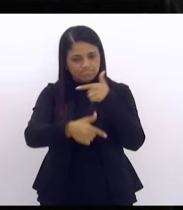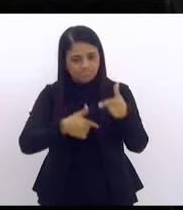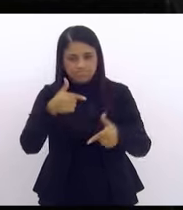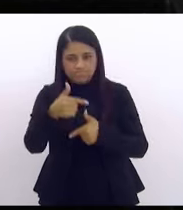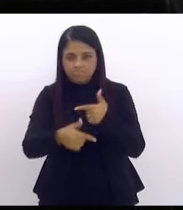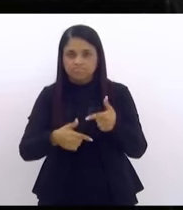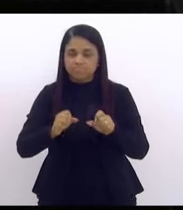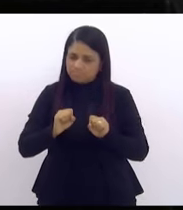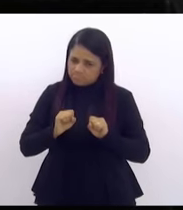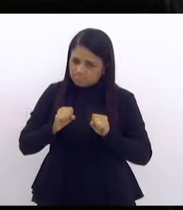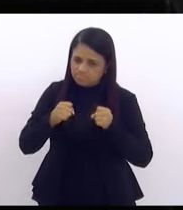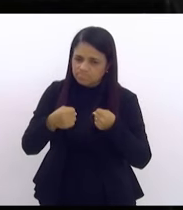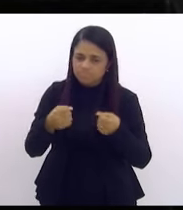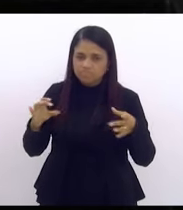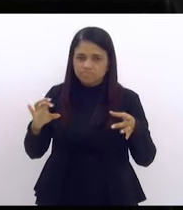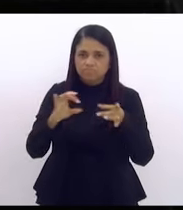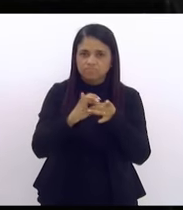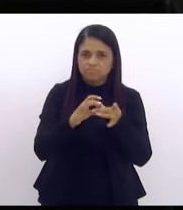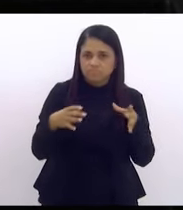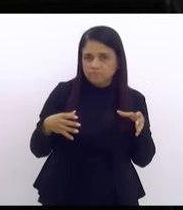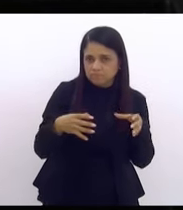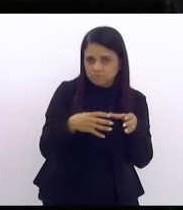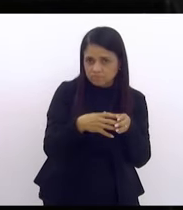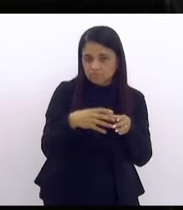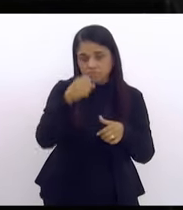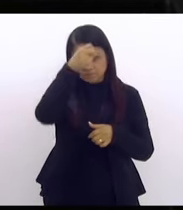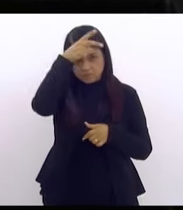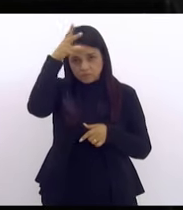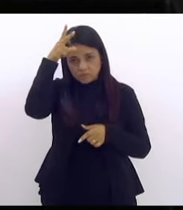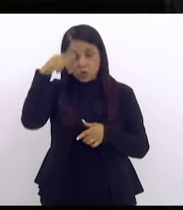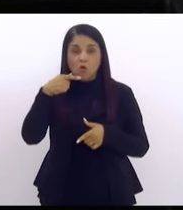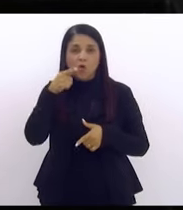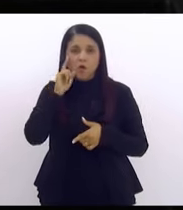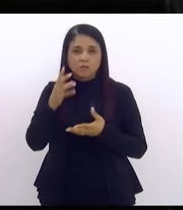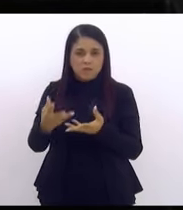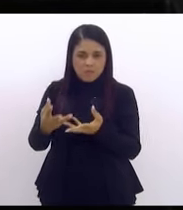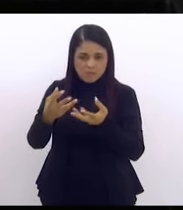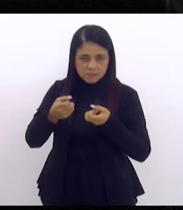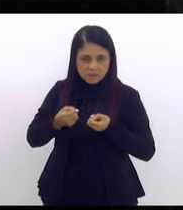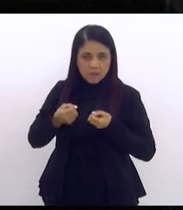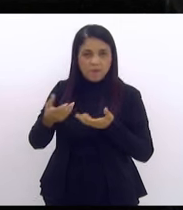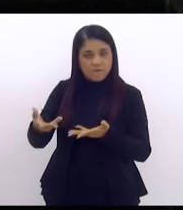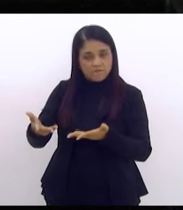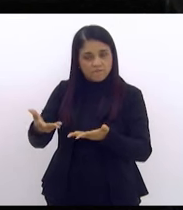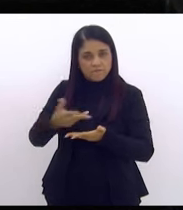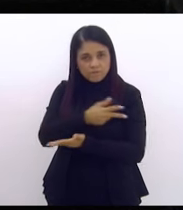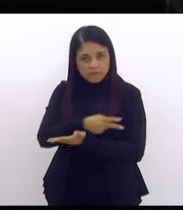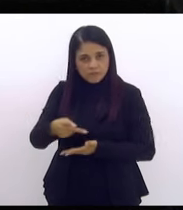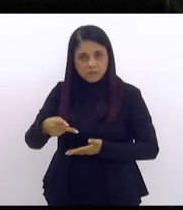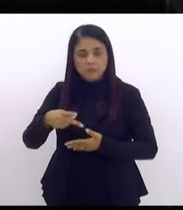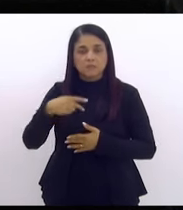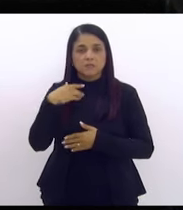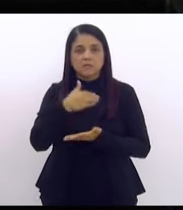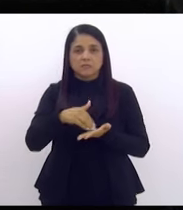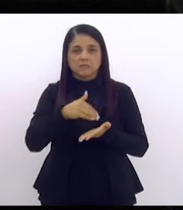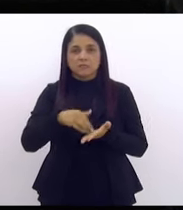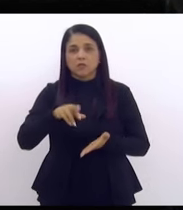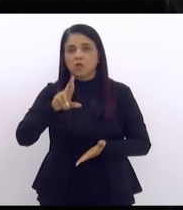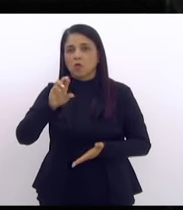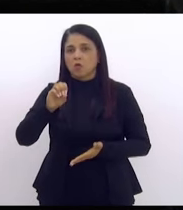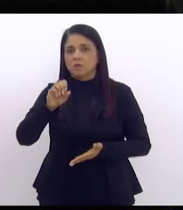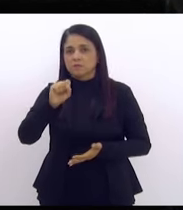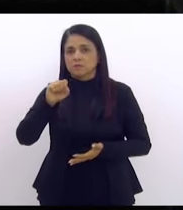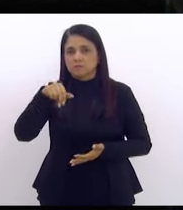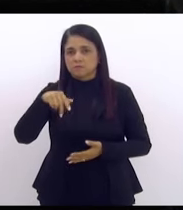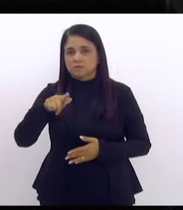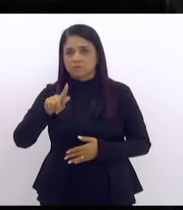comum com as equipes da prefeitura. Ontem recebemos a visita da secretária Rosângela Gomes, né,